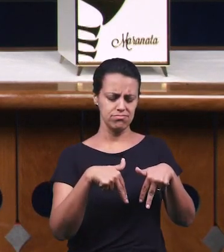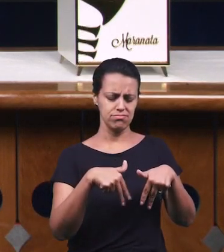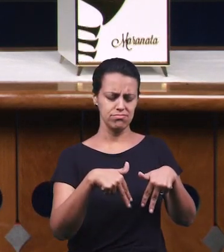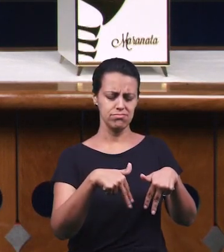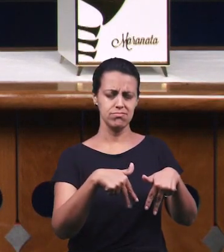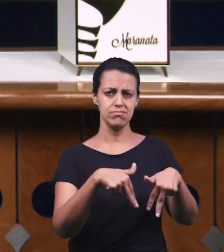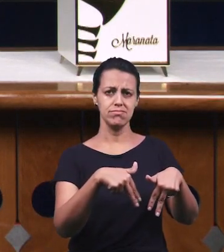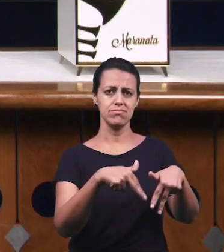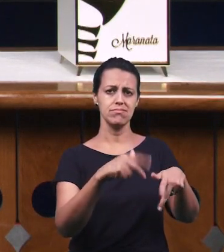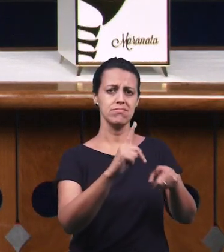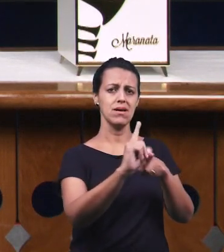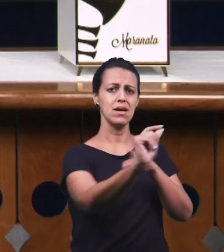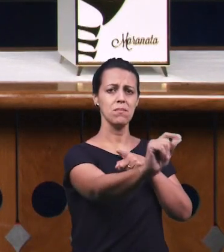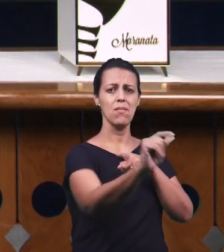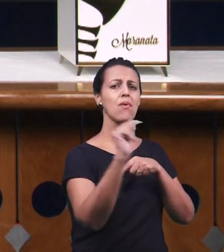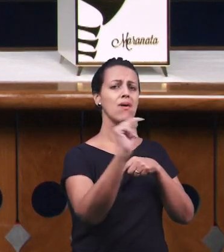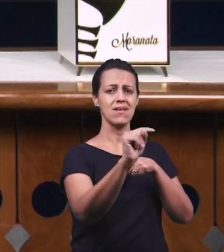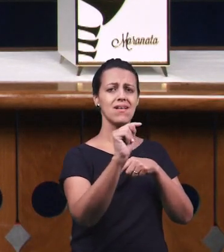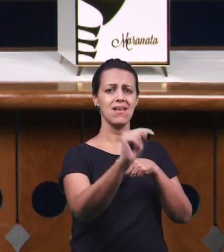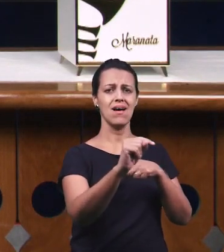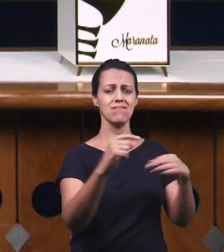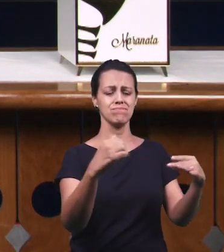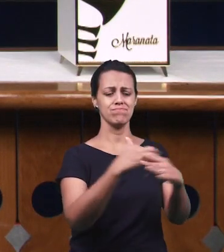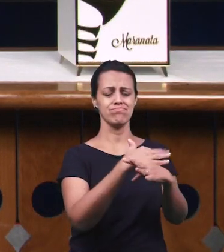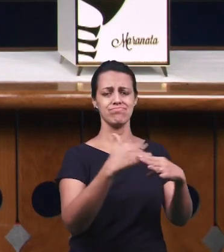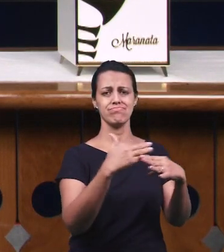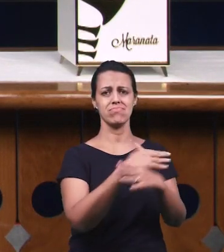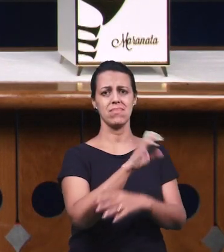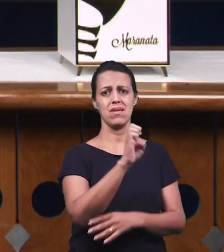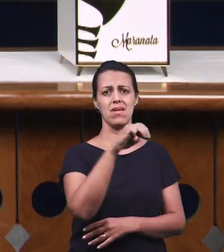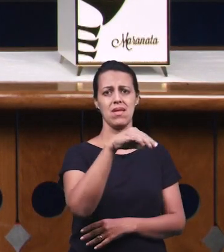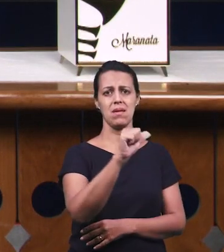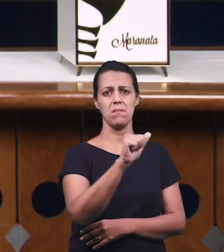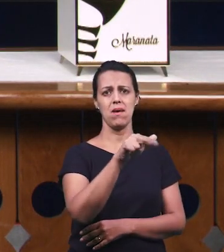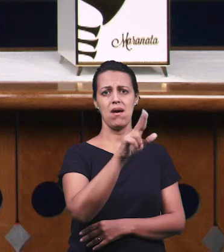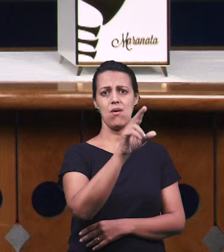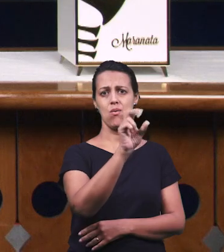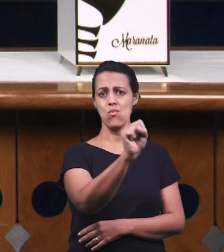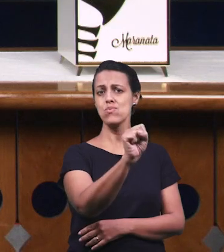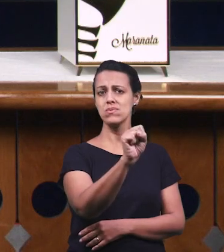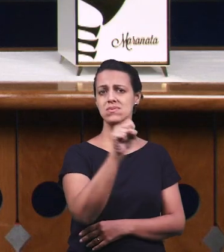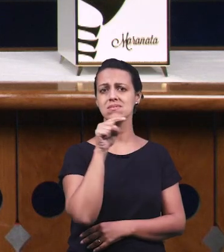Emaús, para uma aldeia que estava ali próxima de Jerusalém.